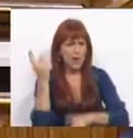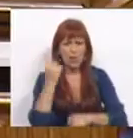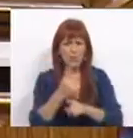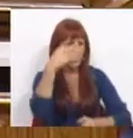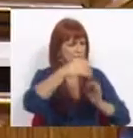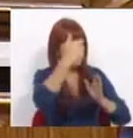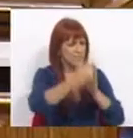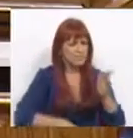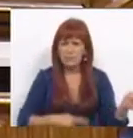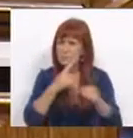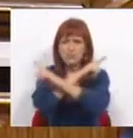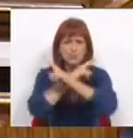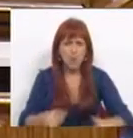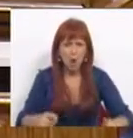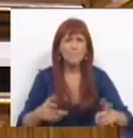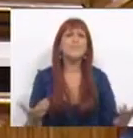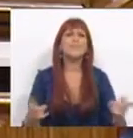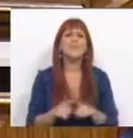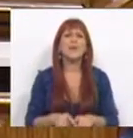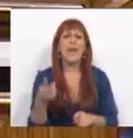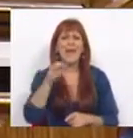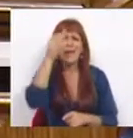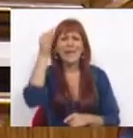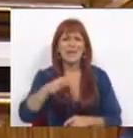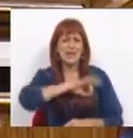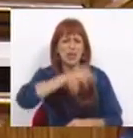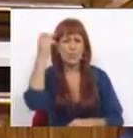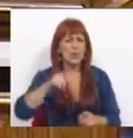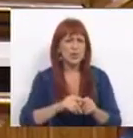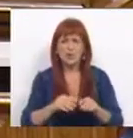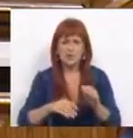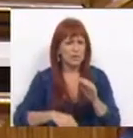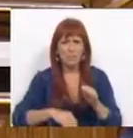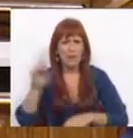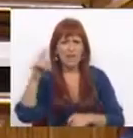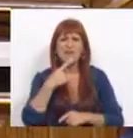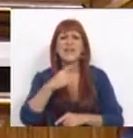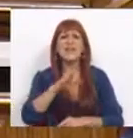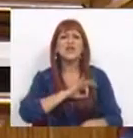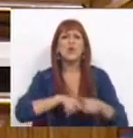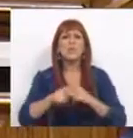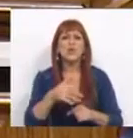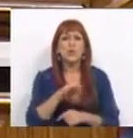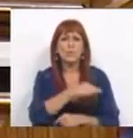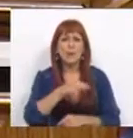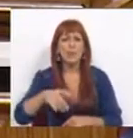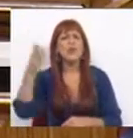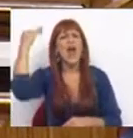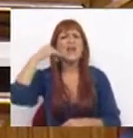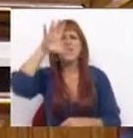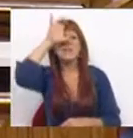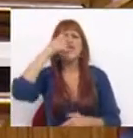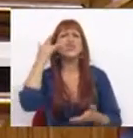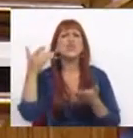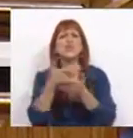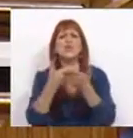Tribunal Constitucional não deixou. A taxa das pensões não passará, dizia o Sr. Deputado Paulo Portas, então Ministro dos